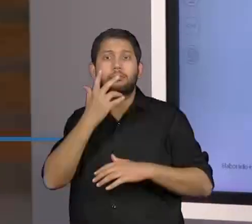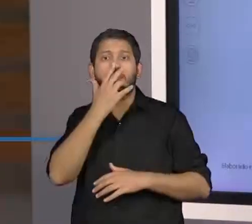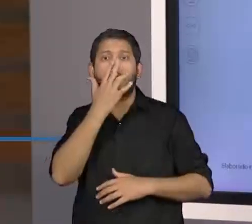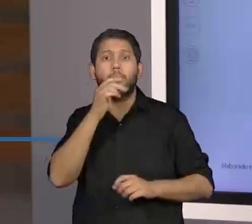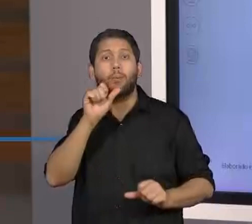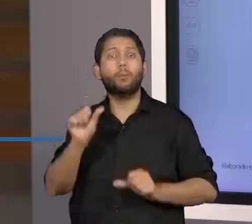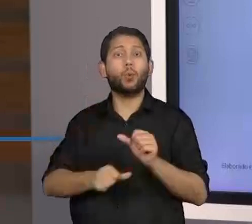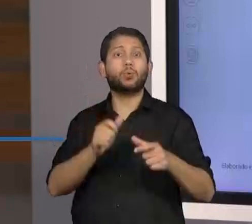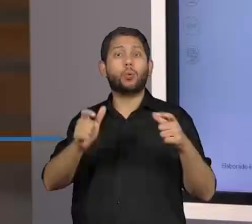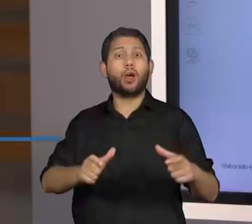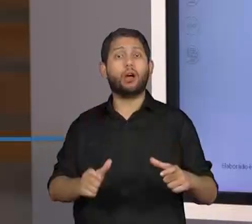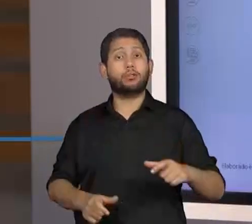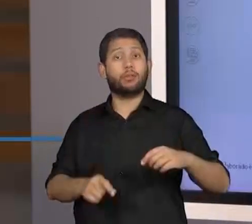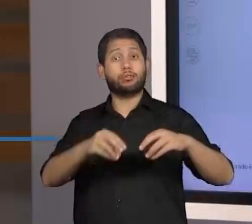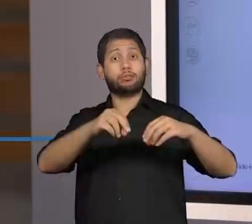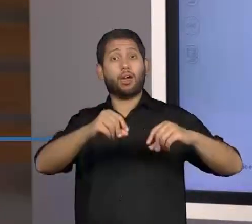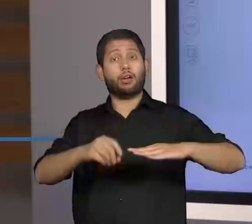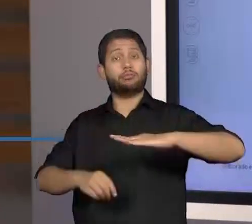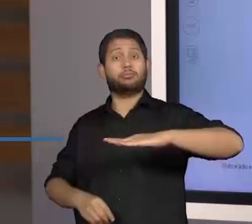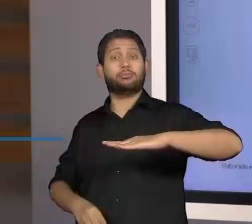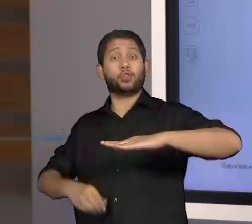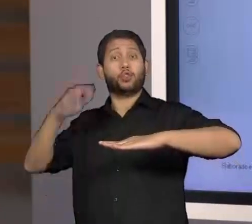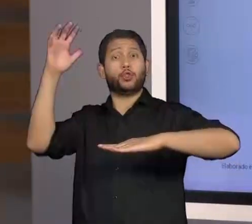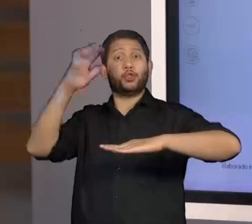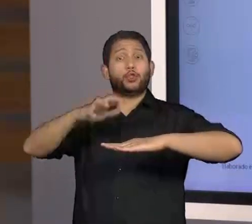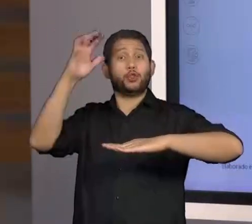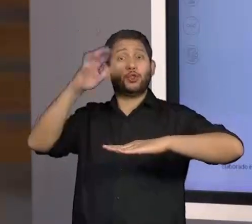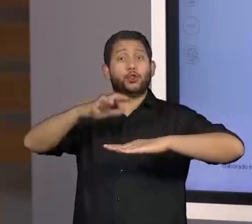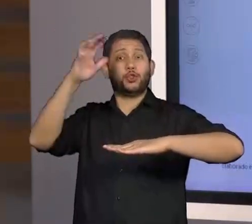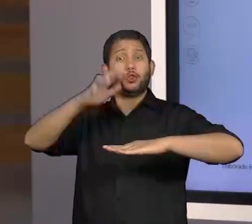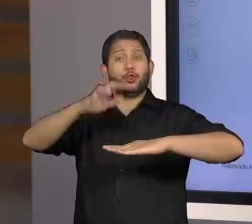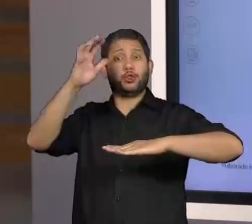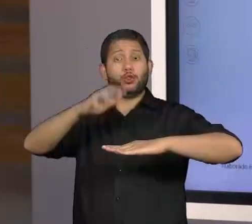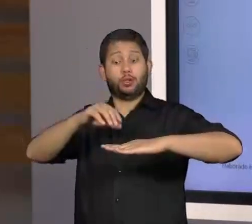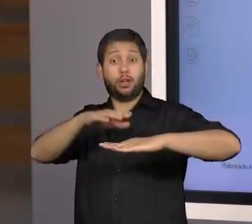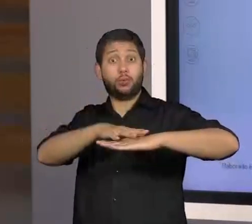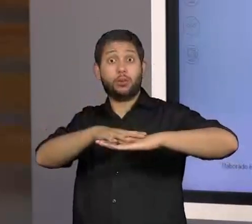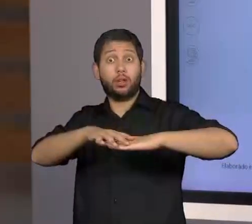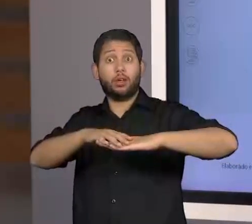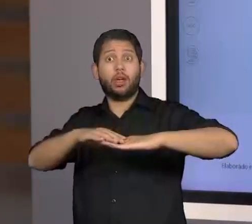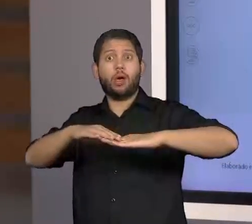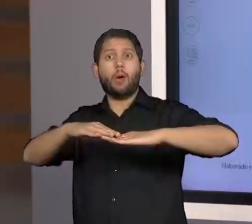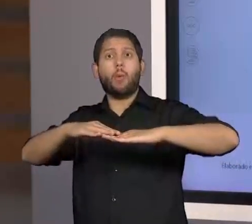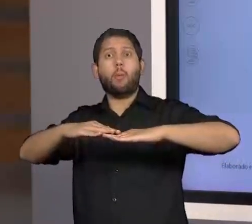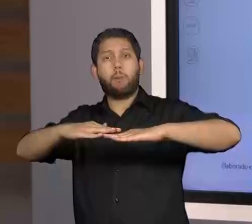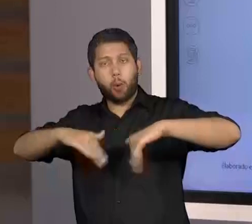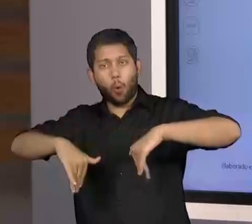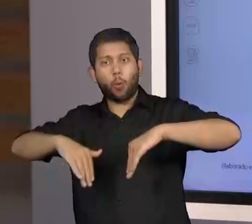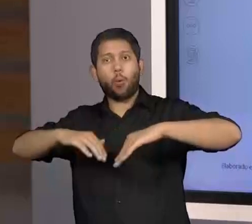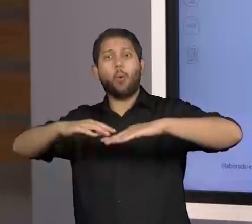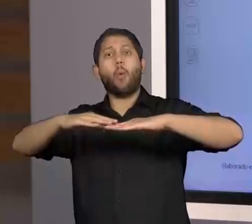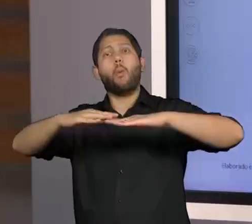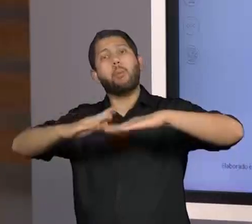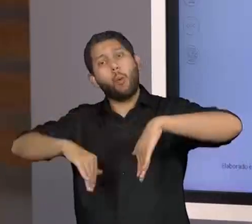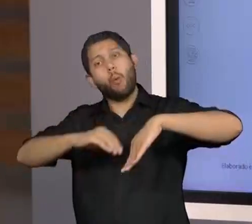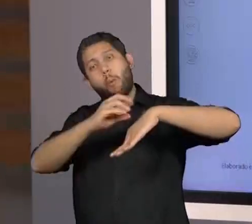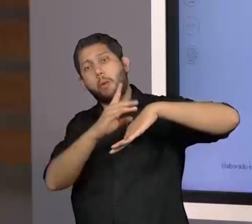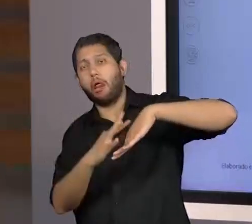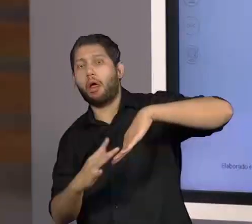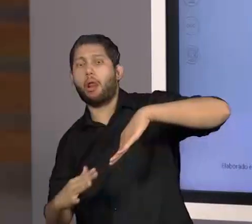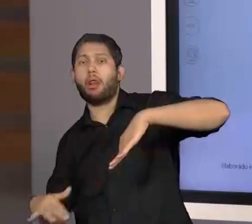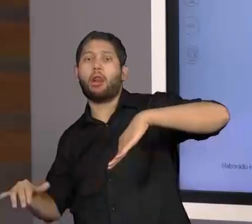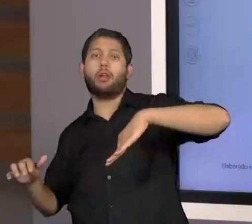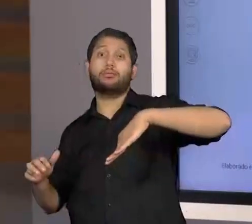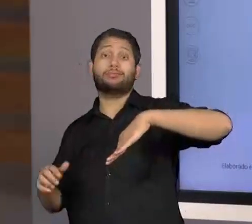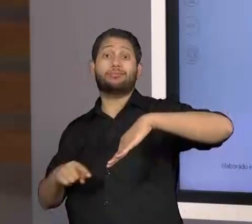mudança de paisagem, né? A gente começa a perceber aí o quanto a chuva pode ser poderosa nesse sentido,